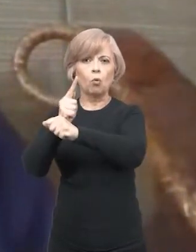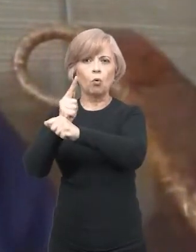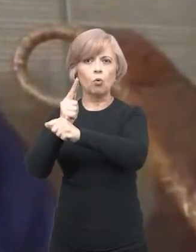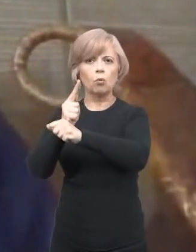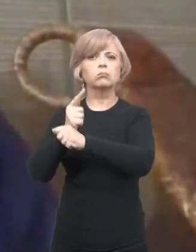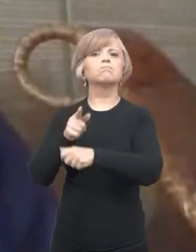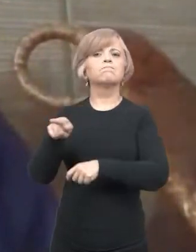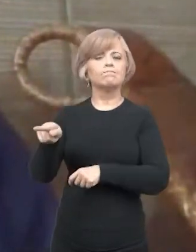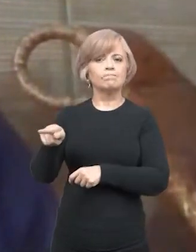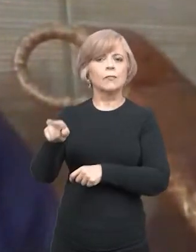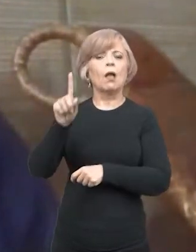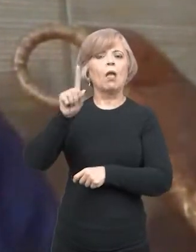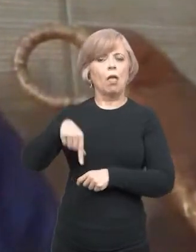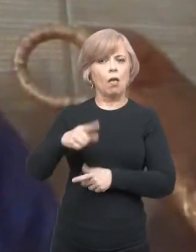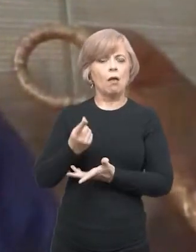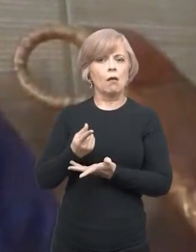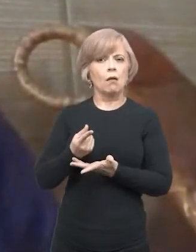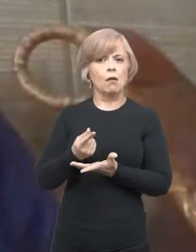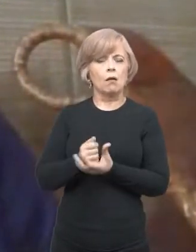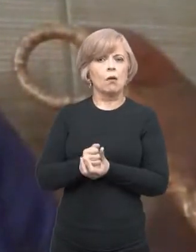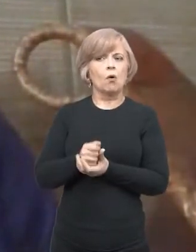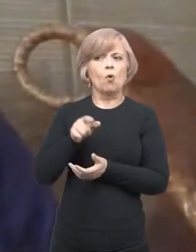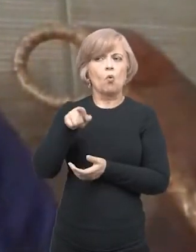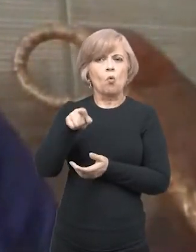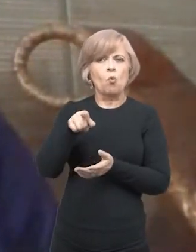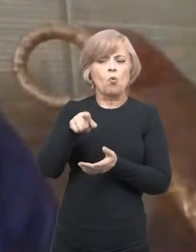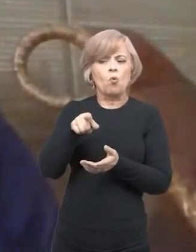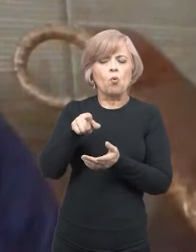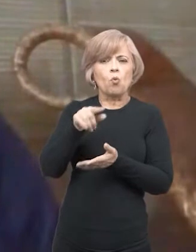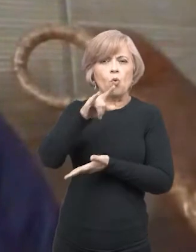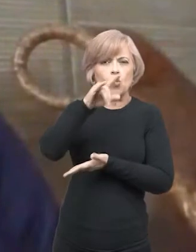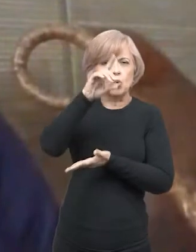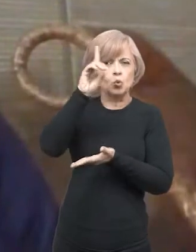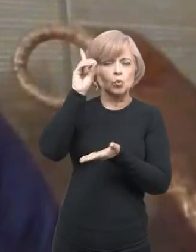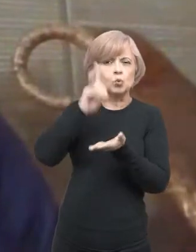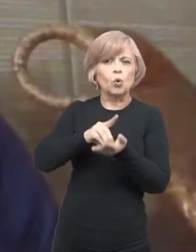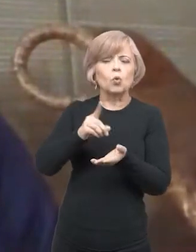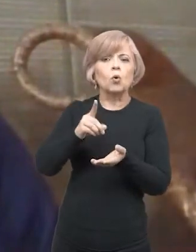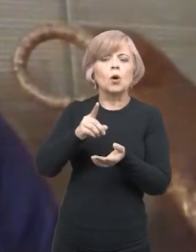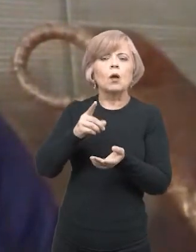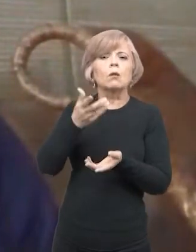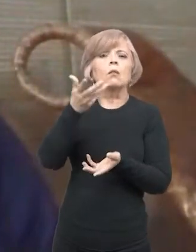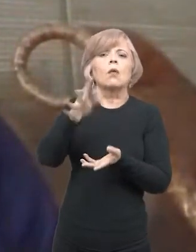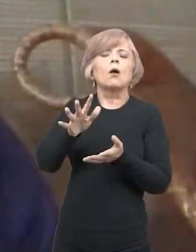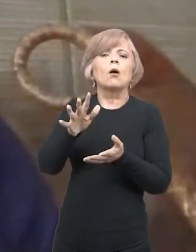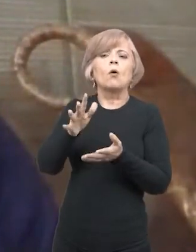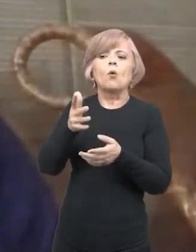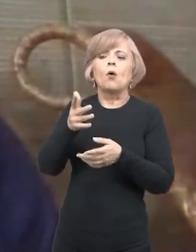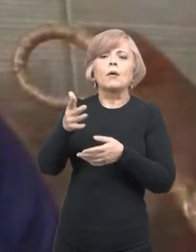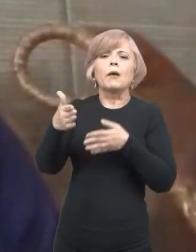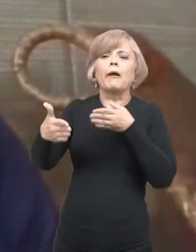é um MS que quis impedir a busca e apreensão